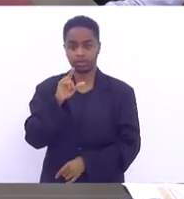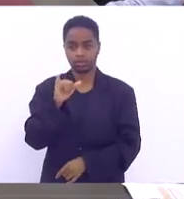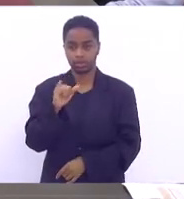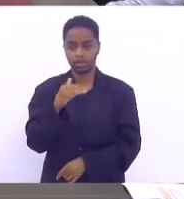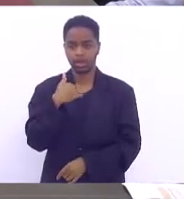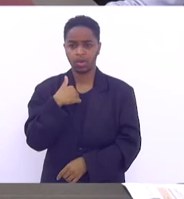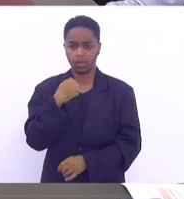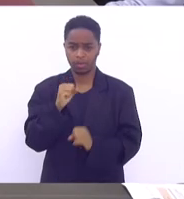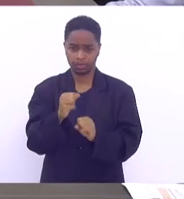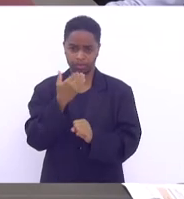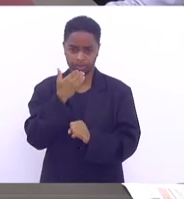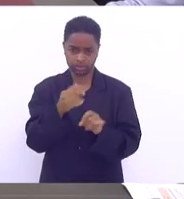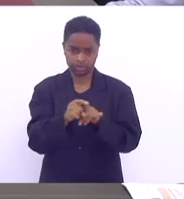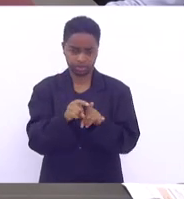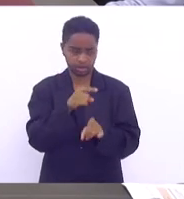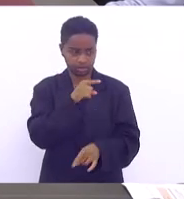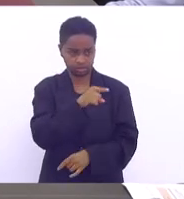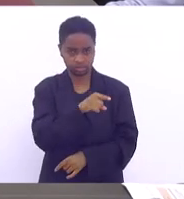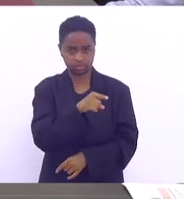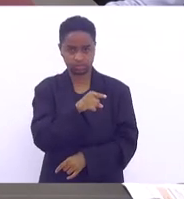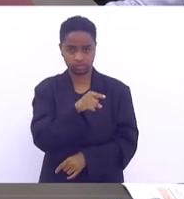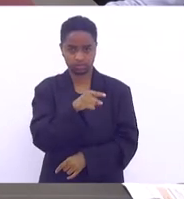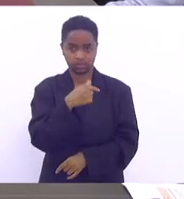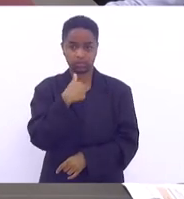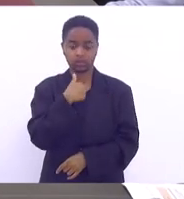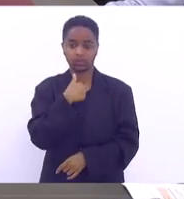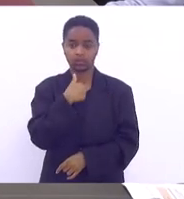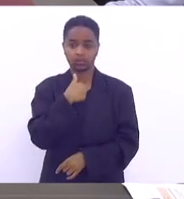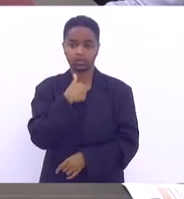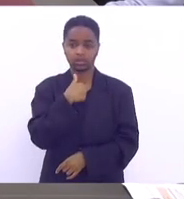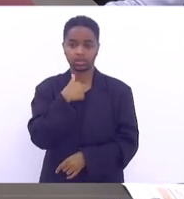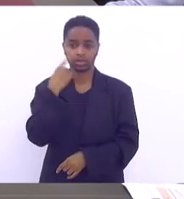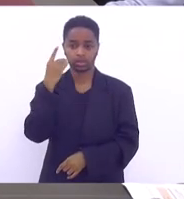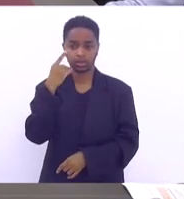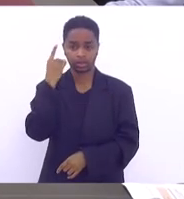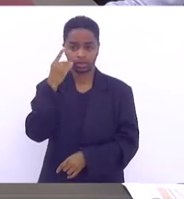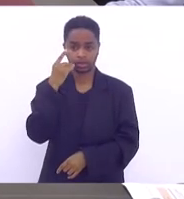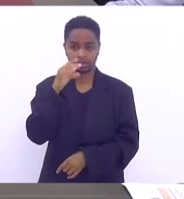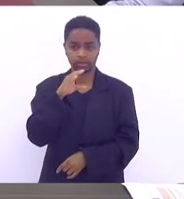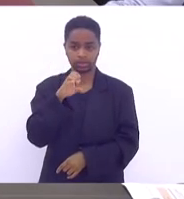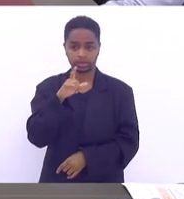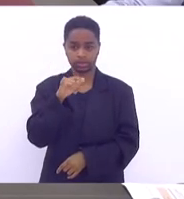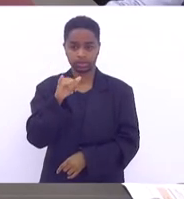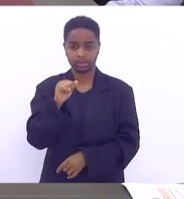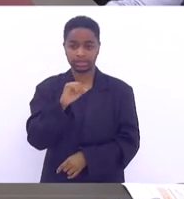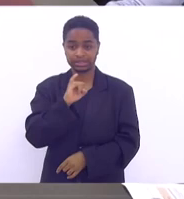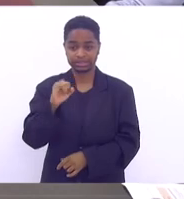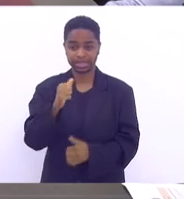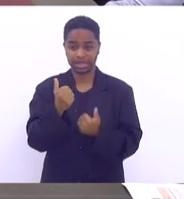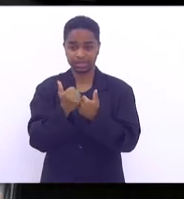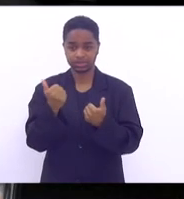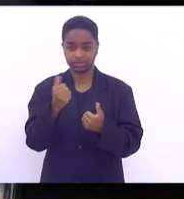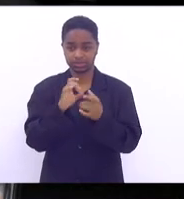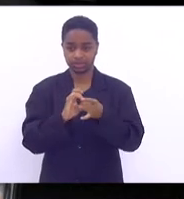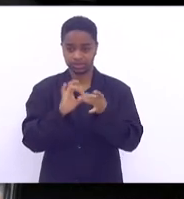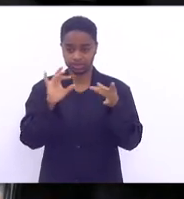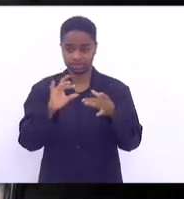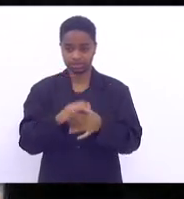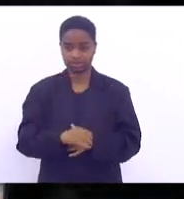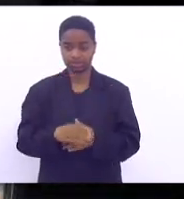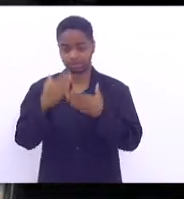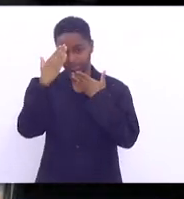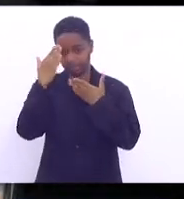um pedido à deputada, lógico, Célia? Para fazer, deputada Célia. Se a assessora dela deixar.